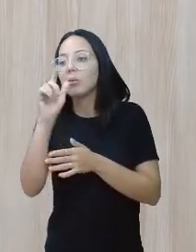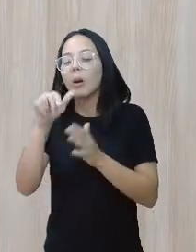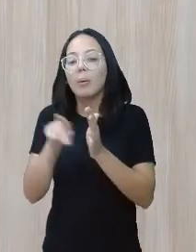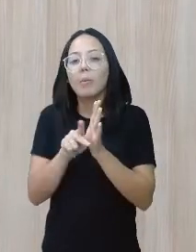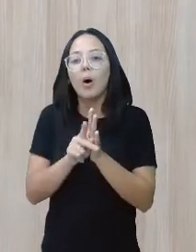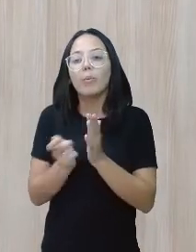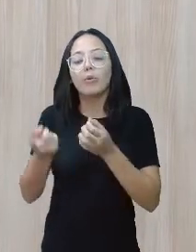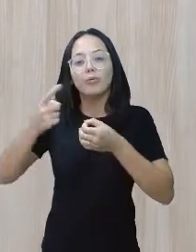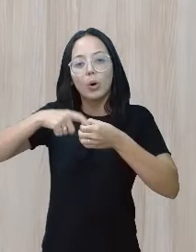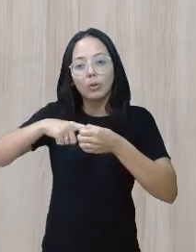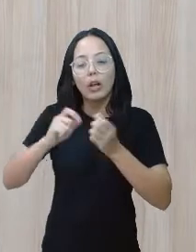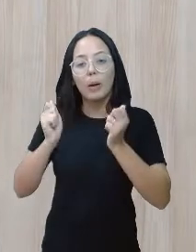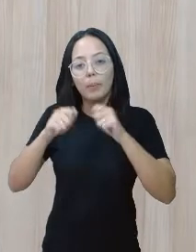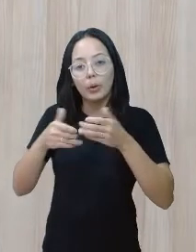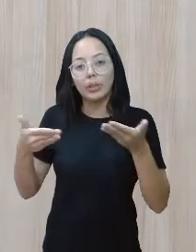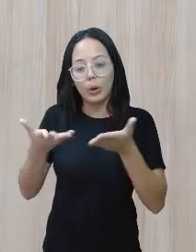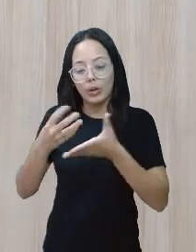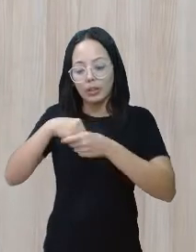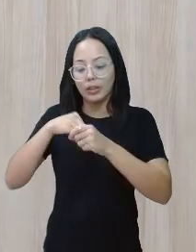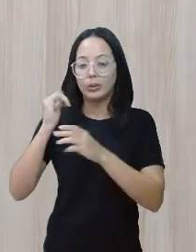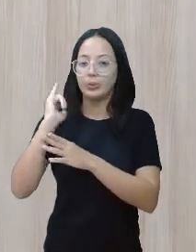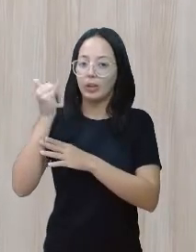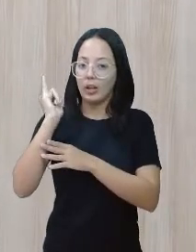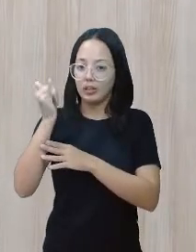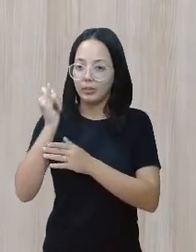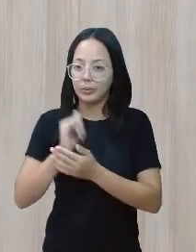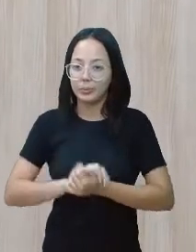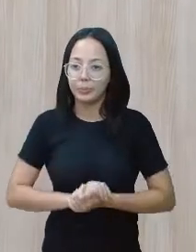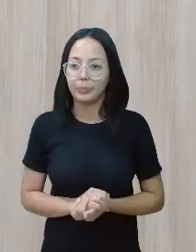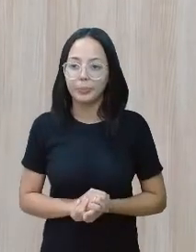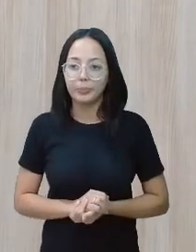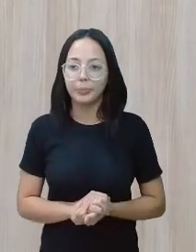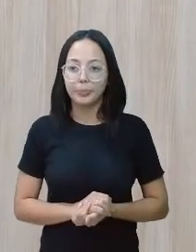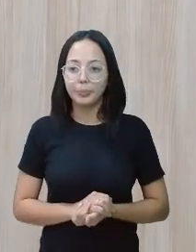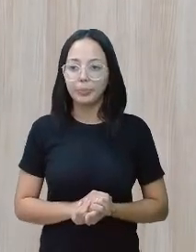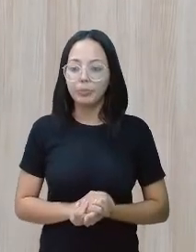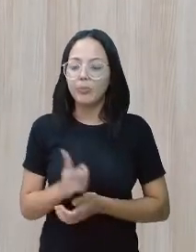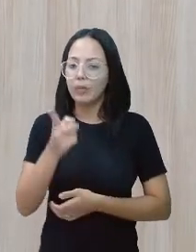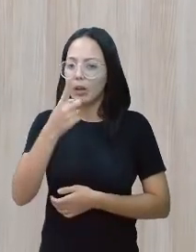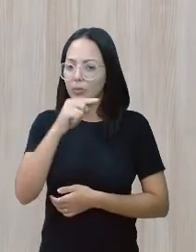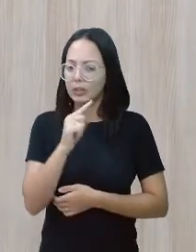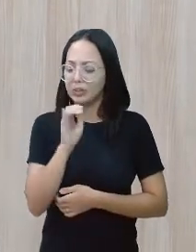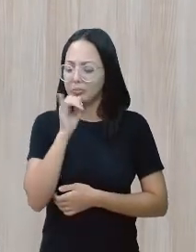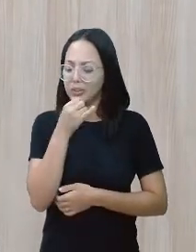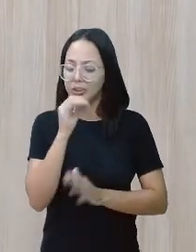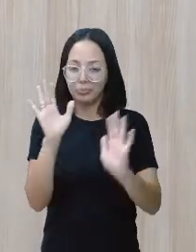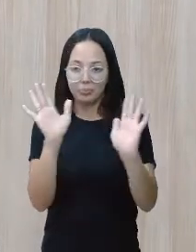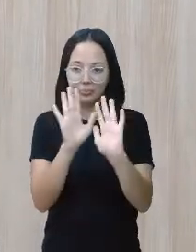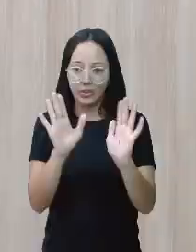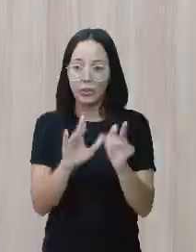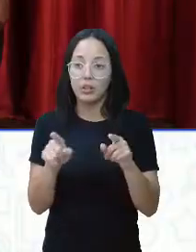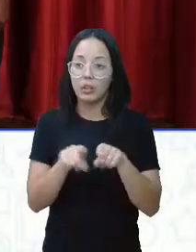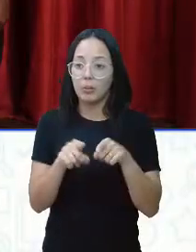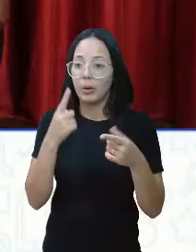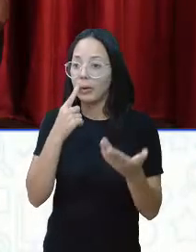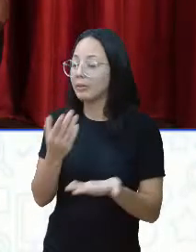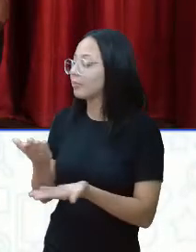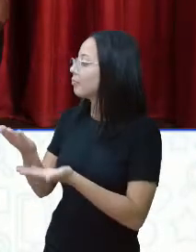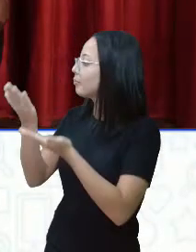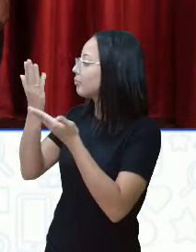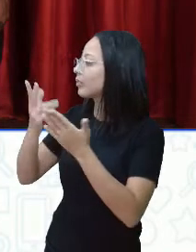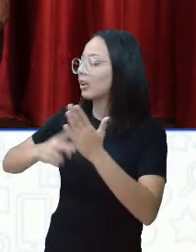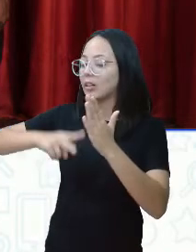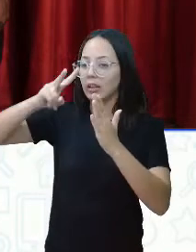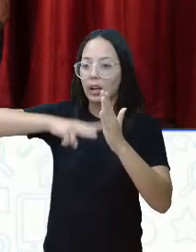ação é recuperada na narrativa, tá certo? Então não fiquem chateados. Além disso, enquanto na